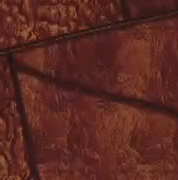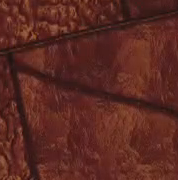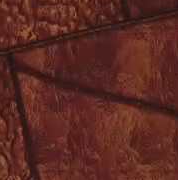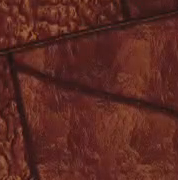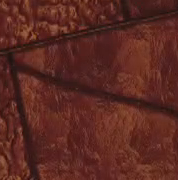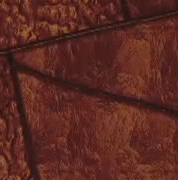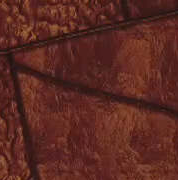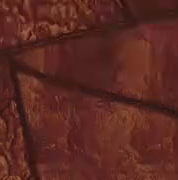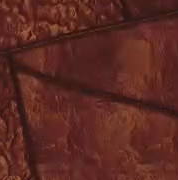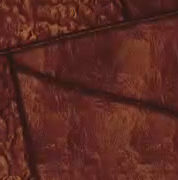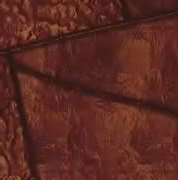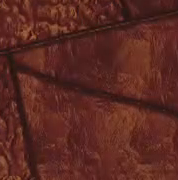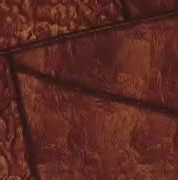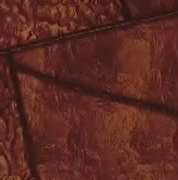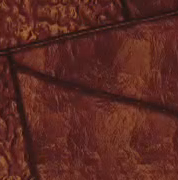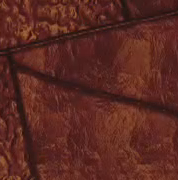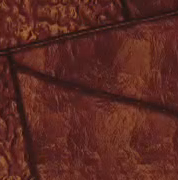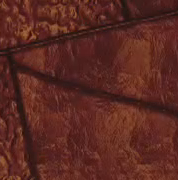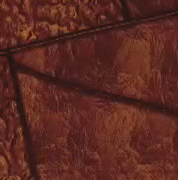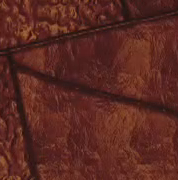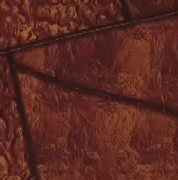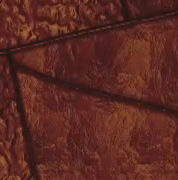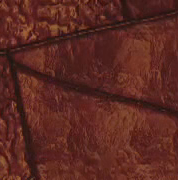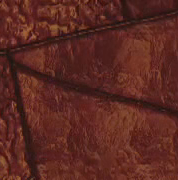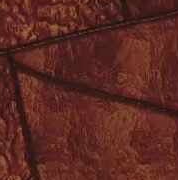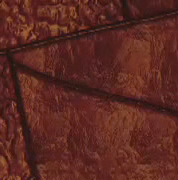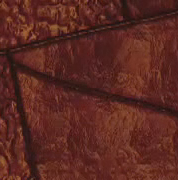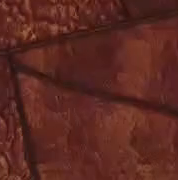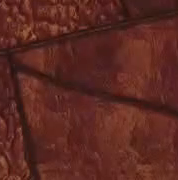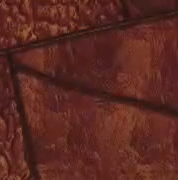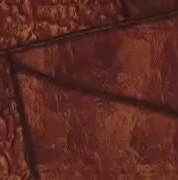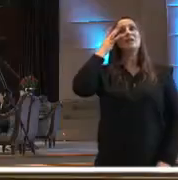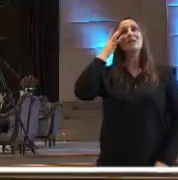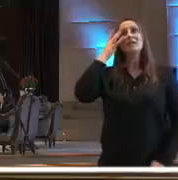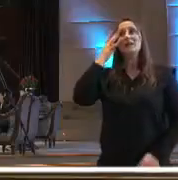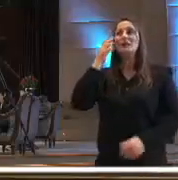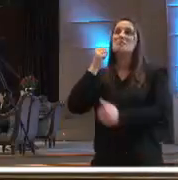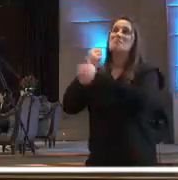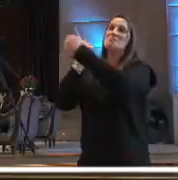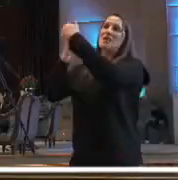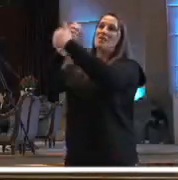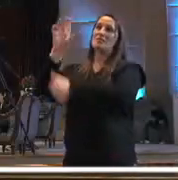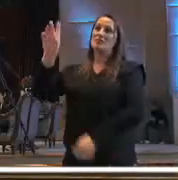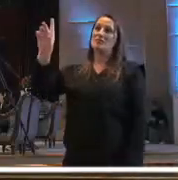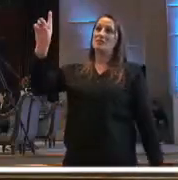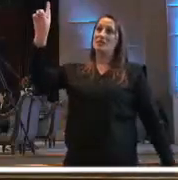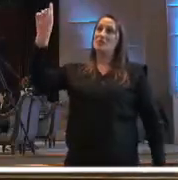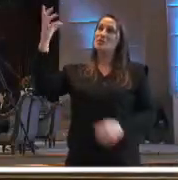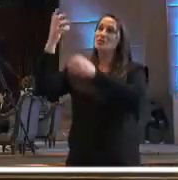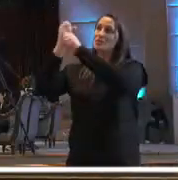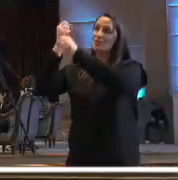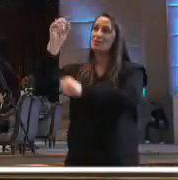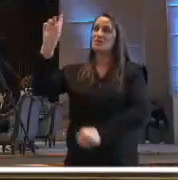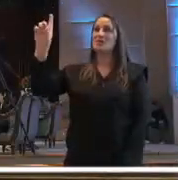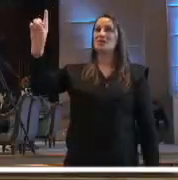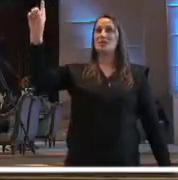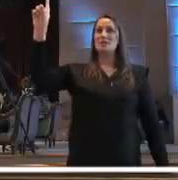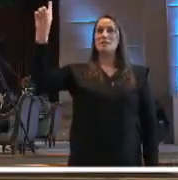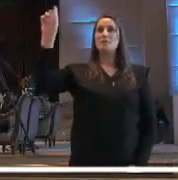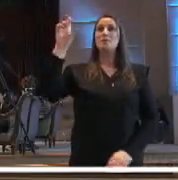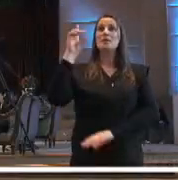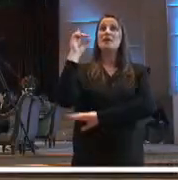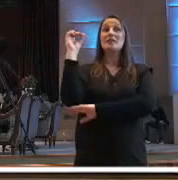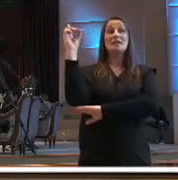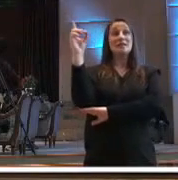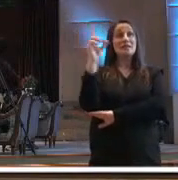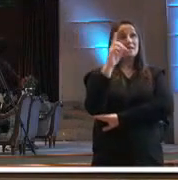bem-aventurado é quem nele se refugia. Sabe, o que Davi está dizendo para a